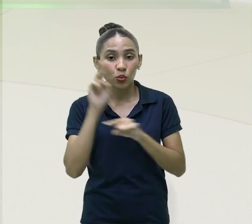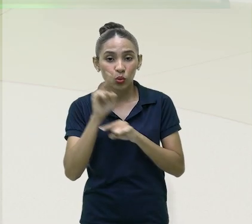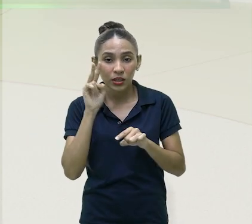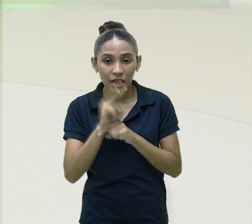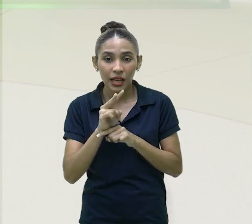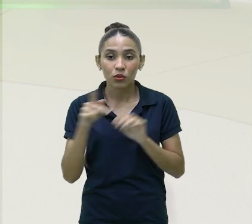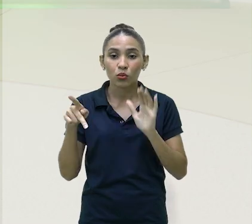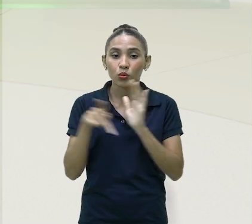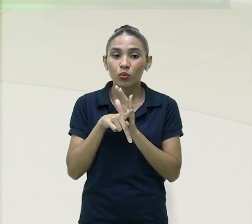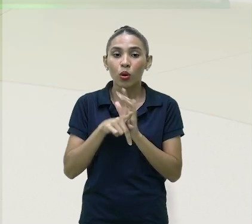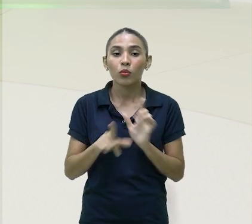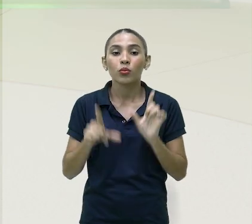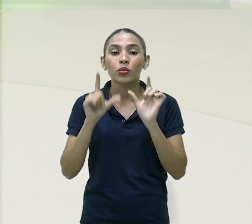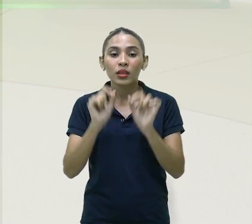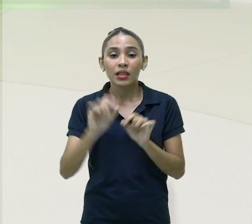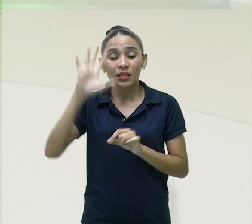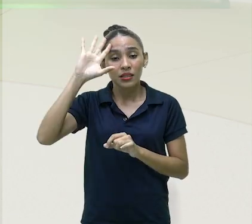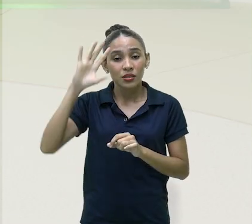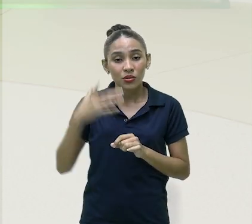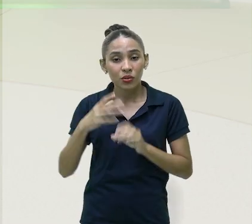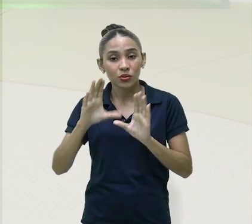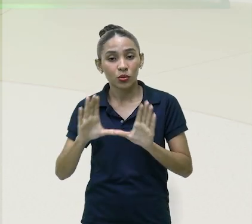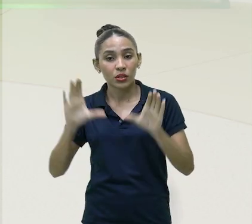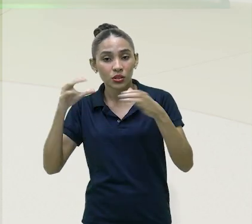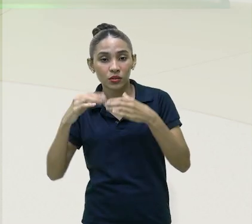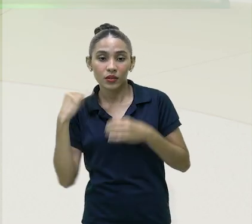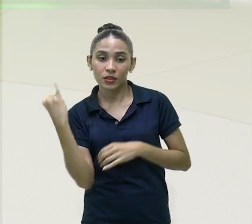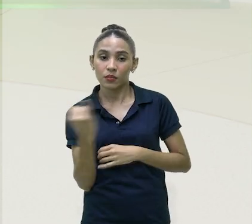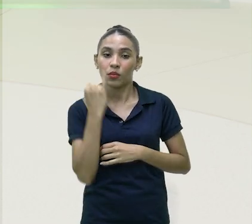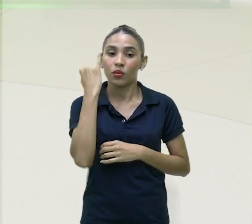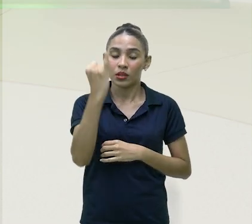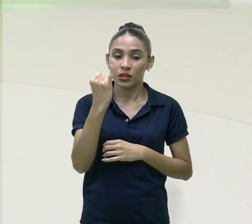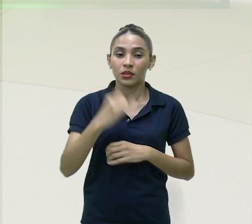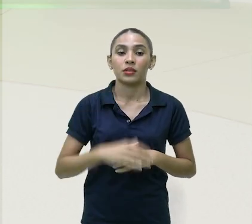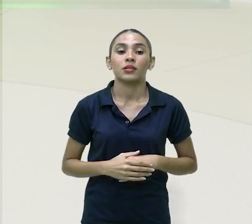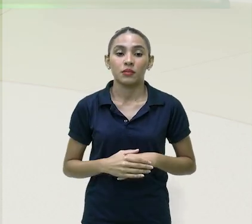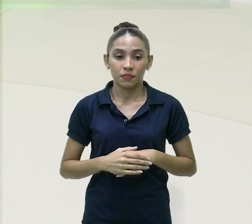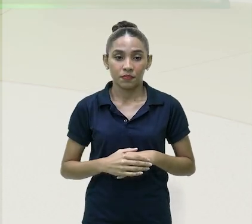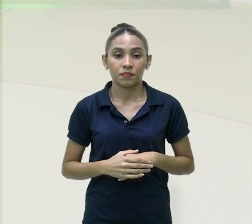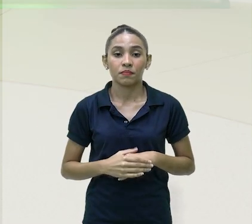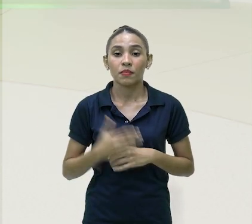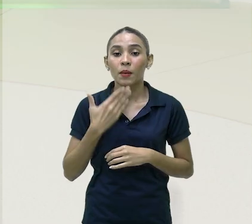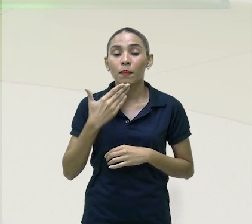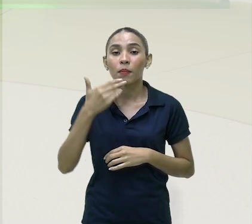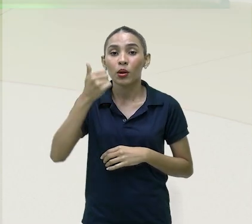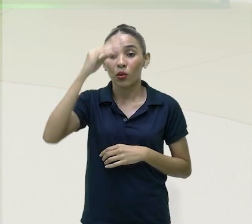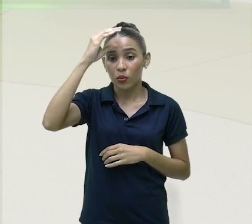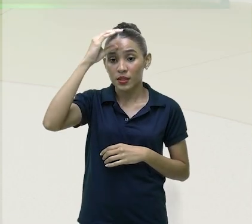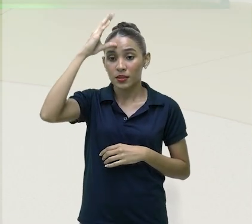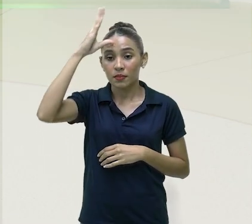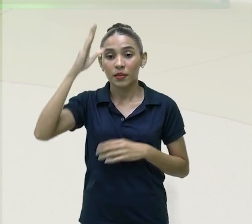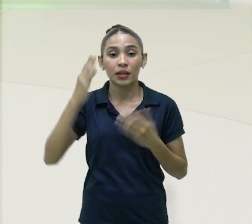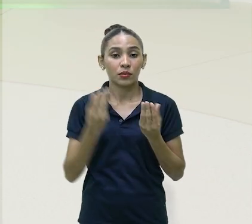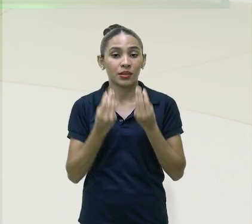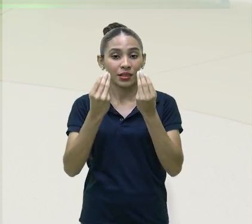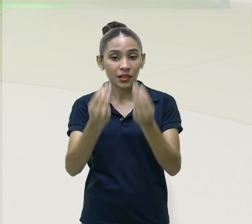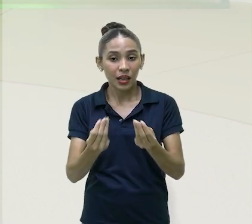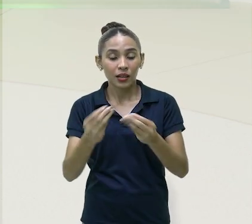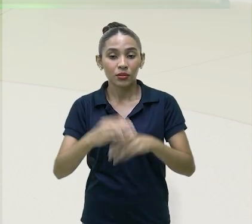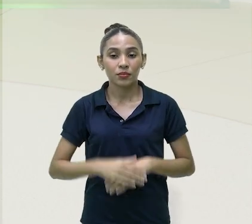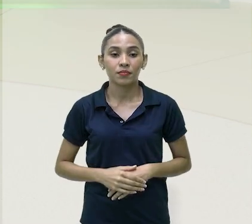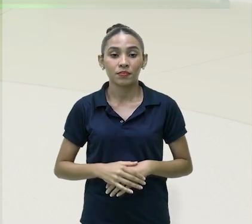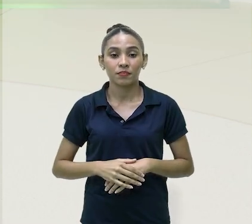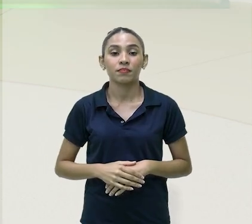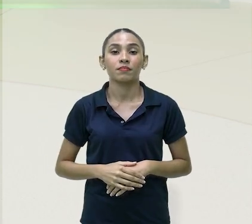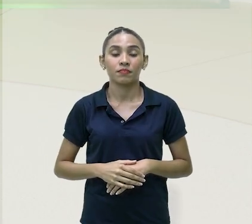do próprio contrato social, que permite decisões coletivas fundamentadas no melhor conhecimento